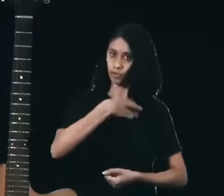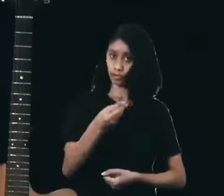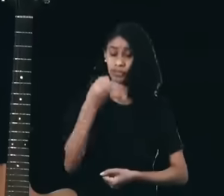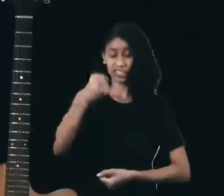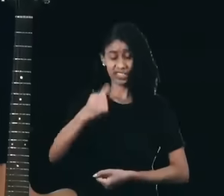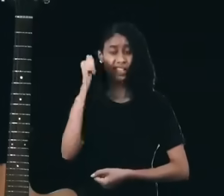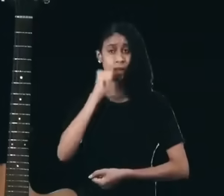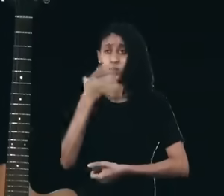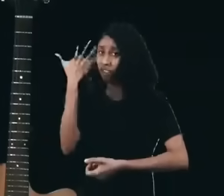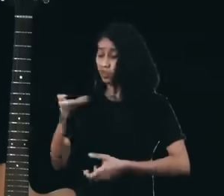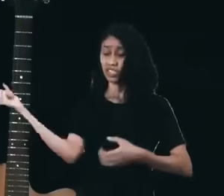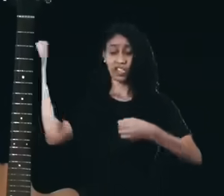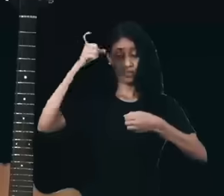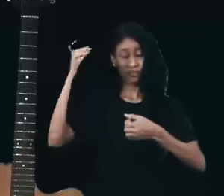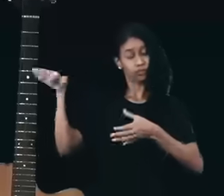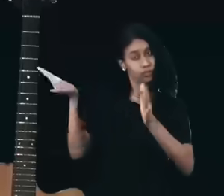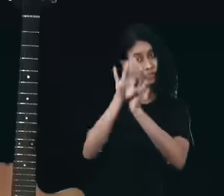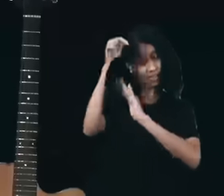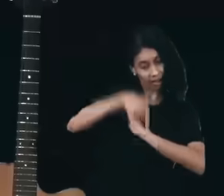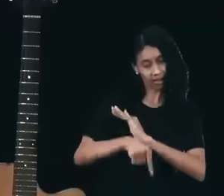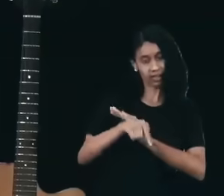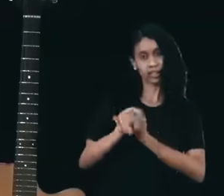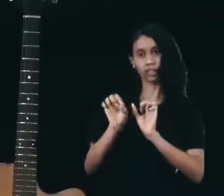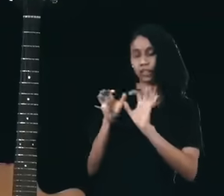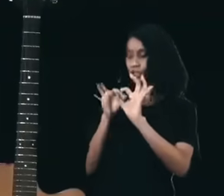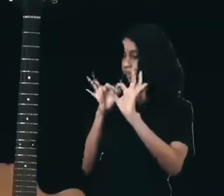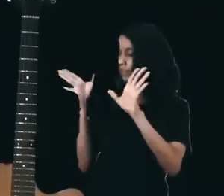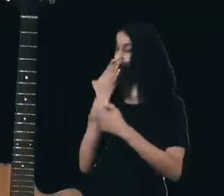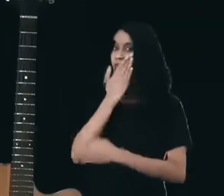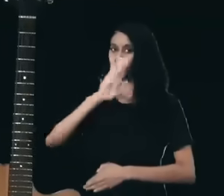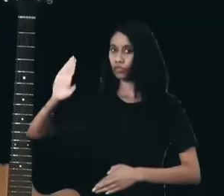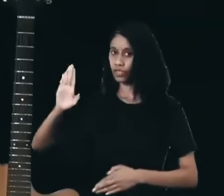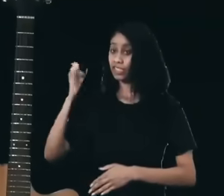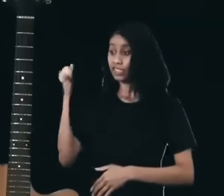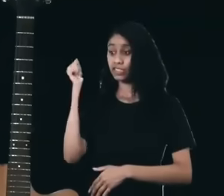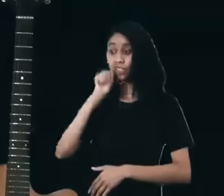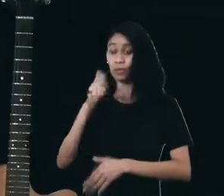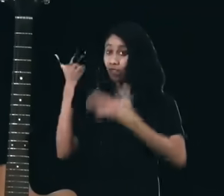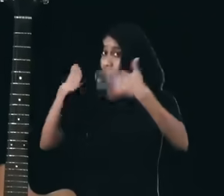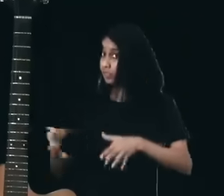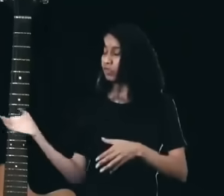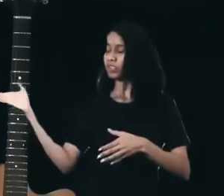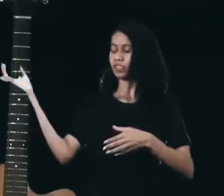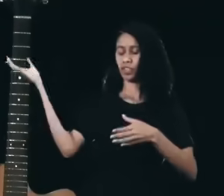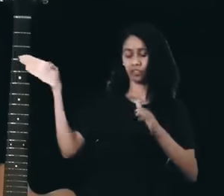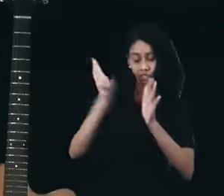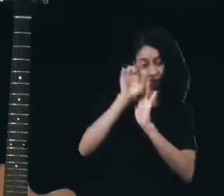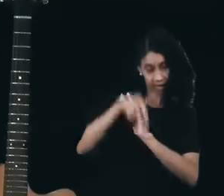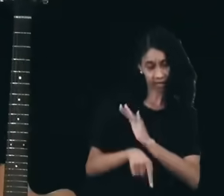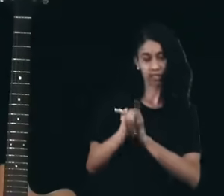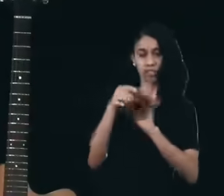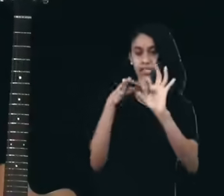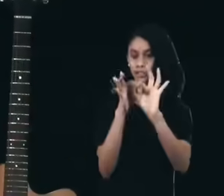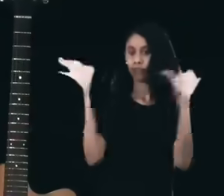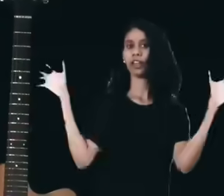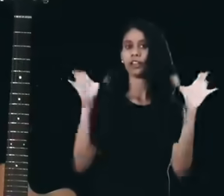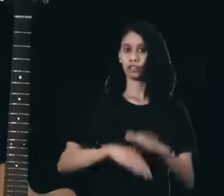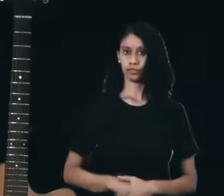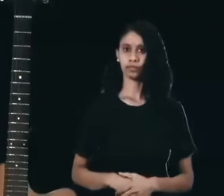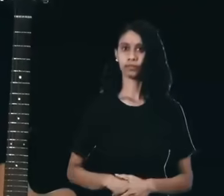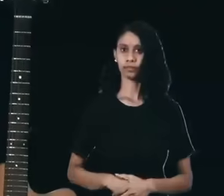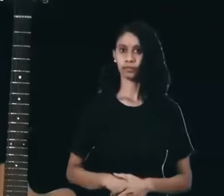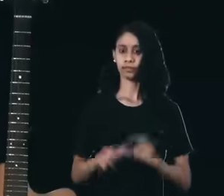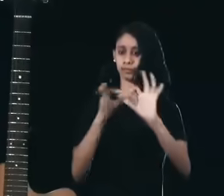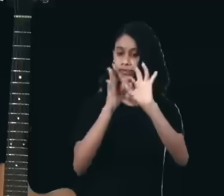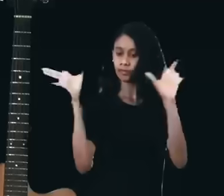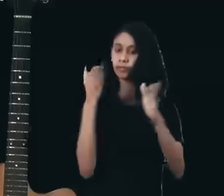livre do juramento. Presta atenção. Se a mulher não quiser vir, você estará... Fala comigo, livre.